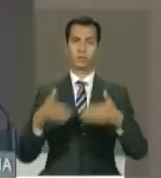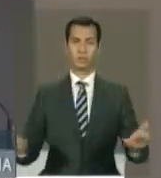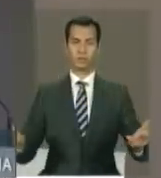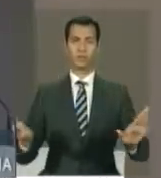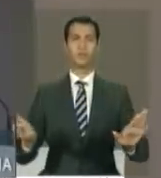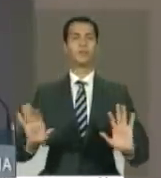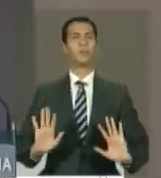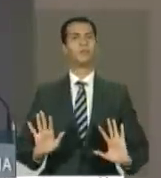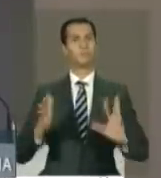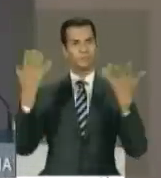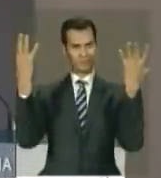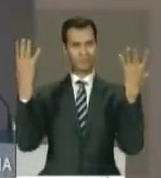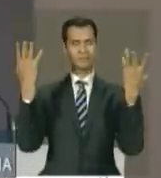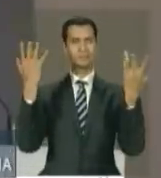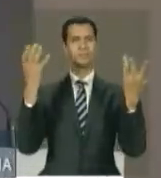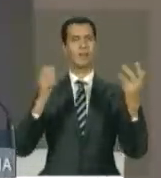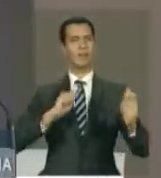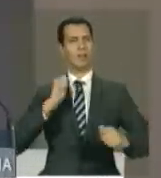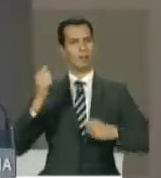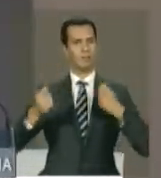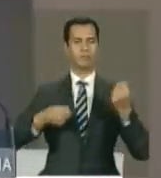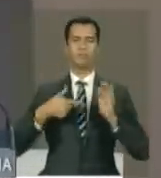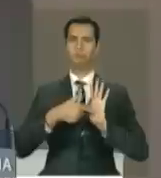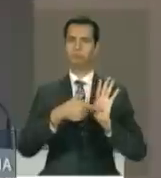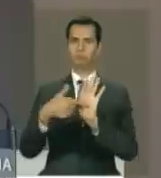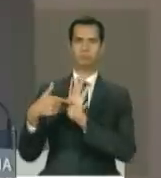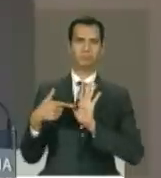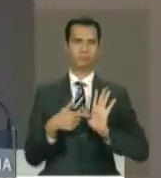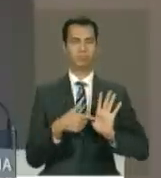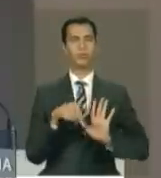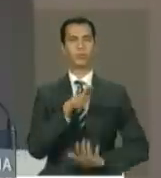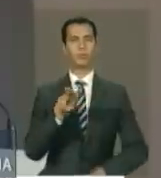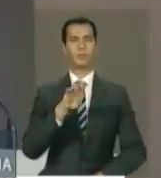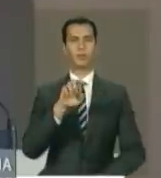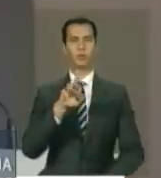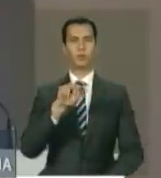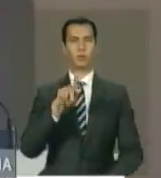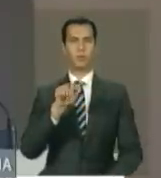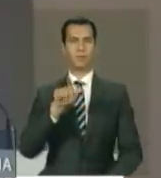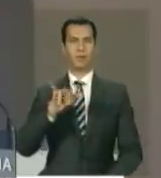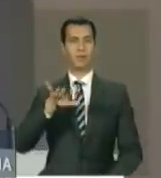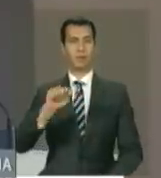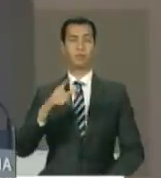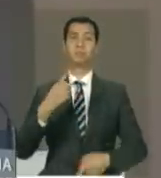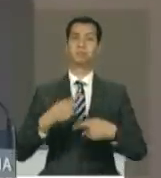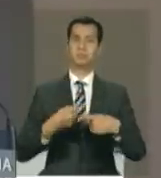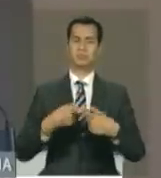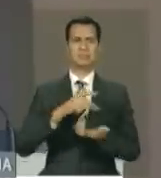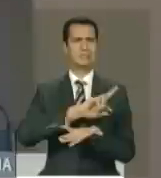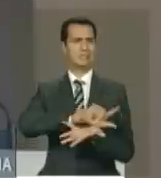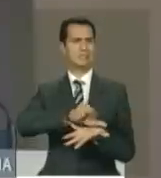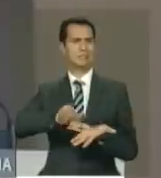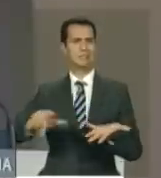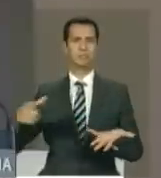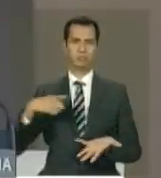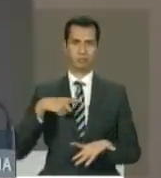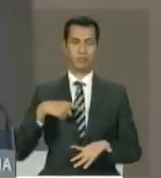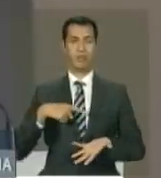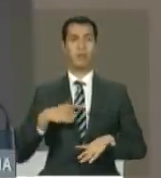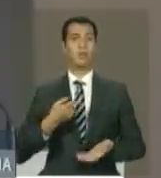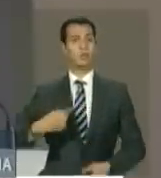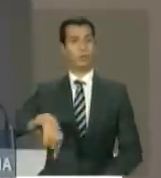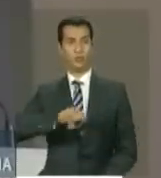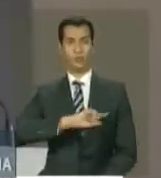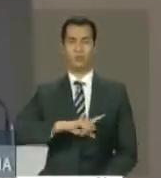Festival Europalha, evento singular por sua riqueza e diversidade. Para o Brasil,